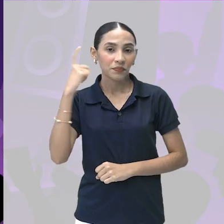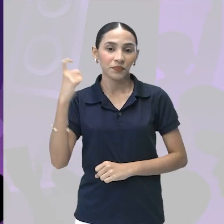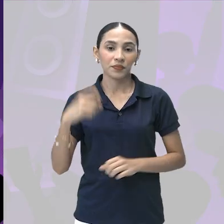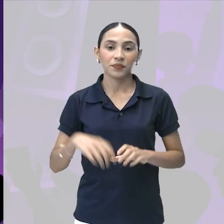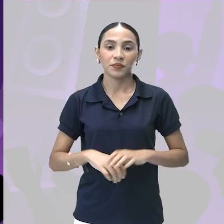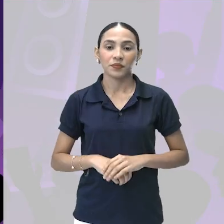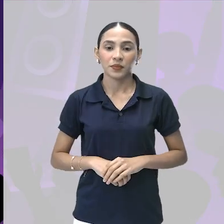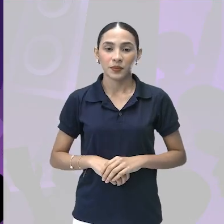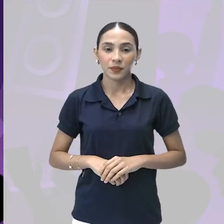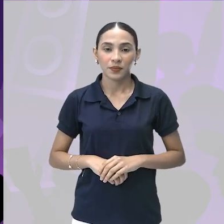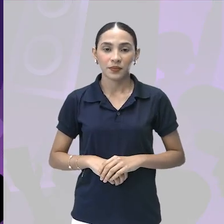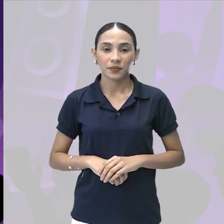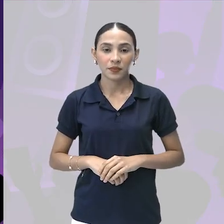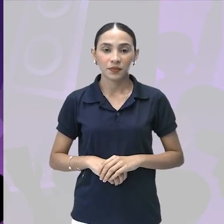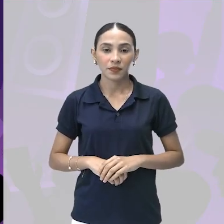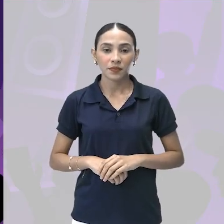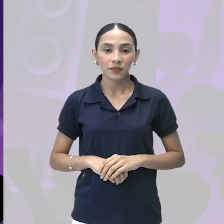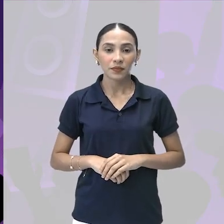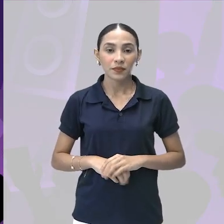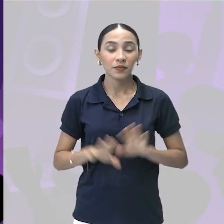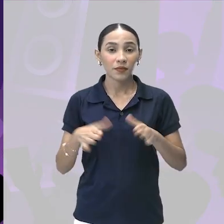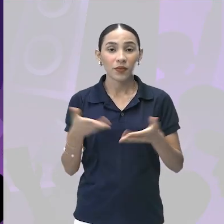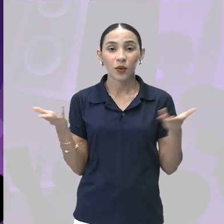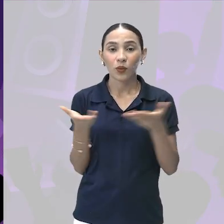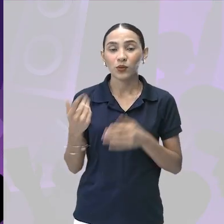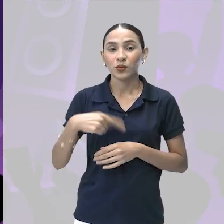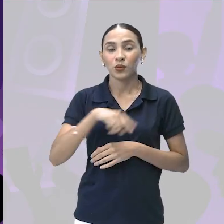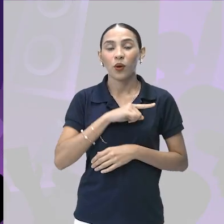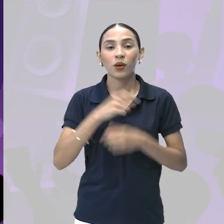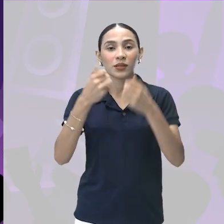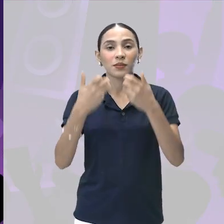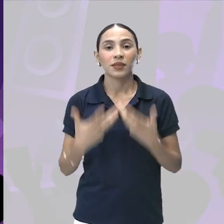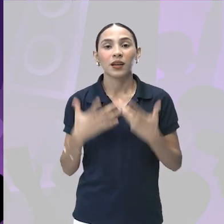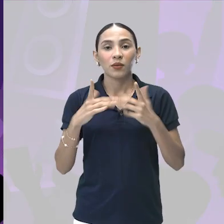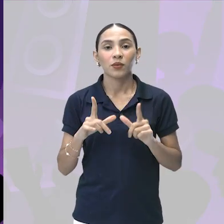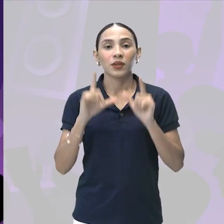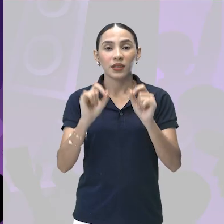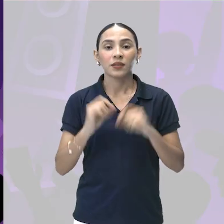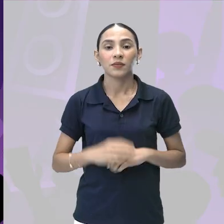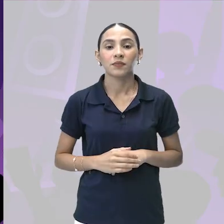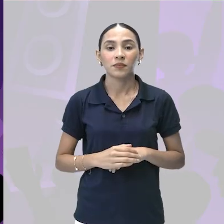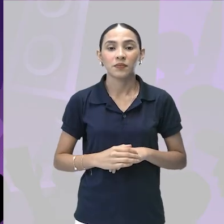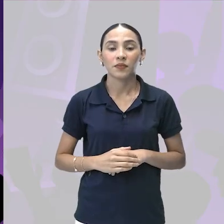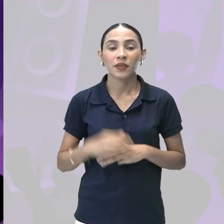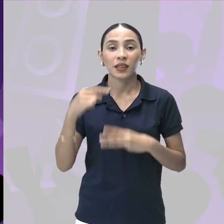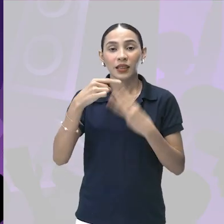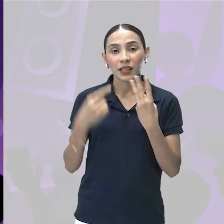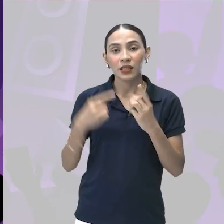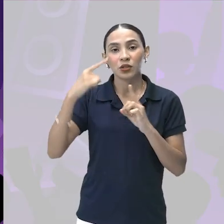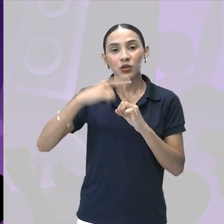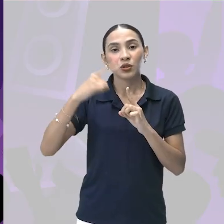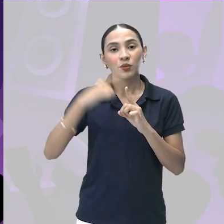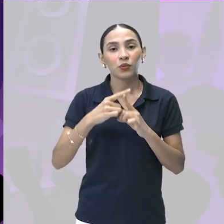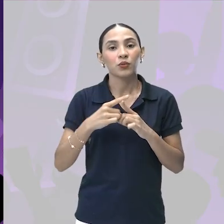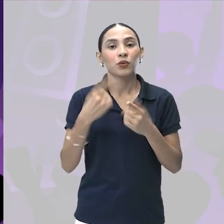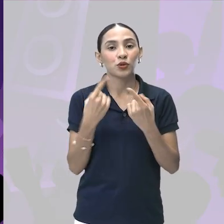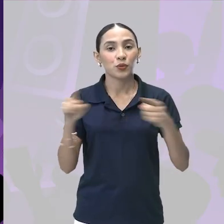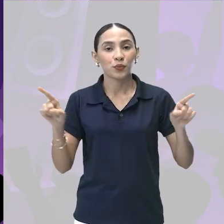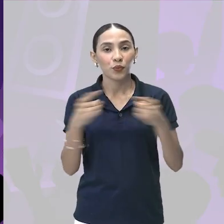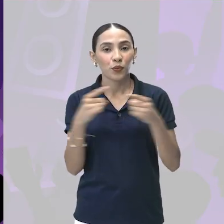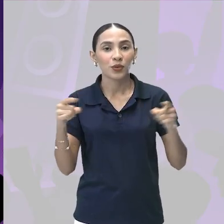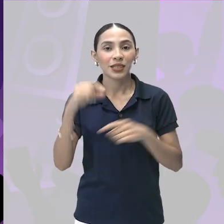experiência auditiva. E hoje nós vamos falar sobre 3 gêneros musicais brasileiros.